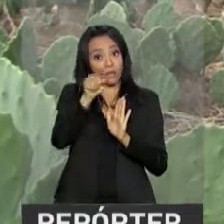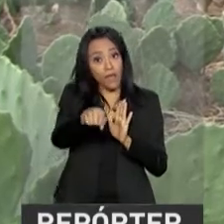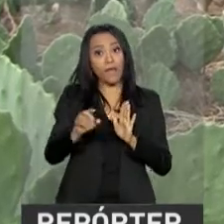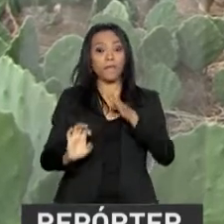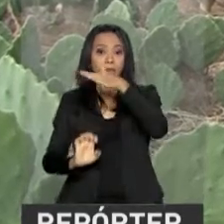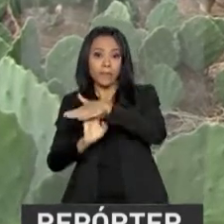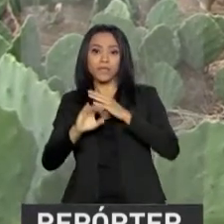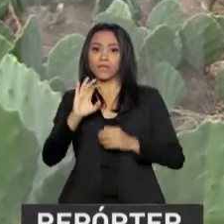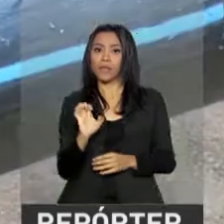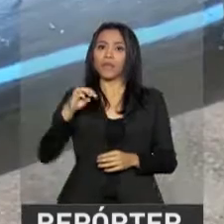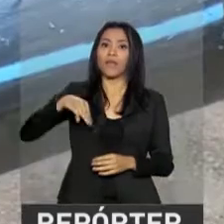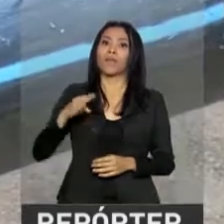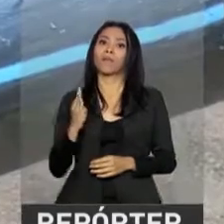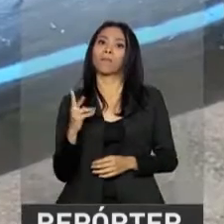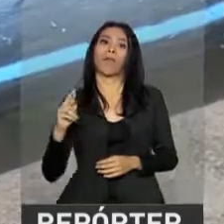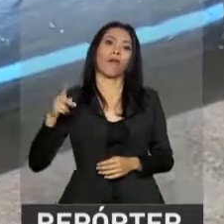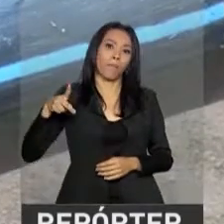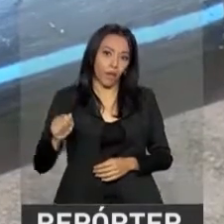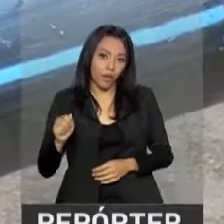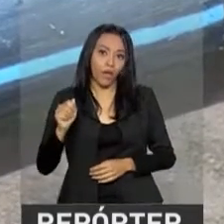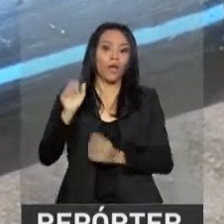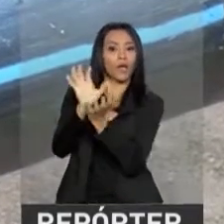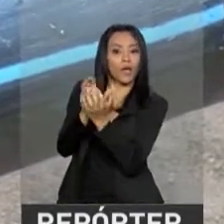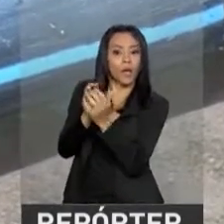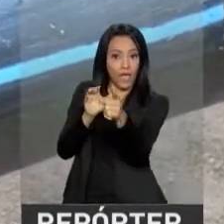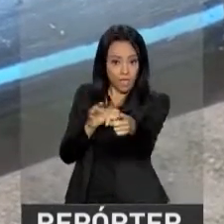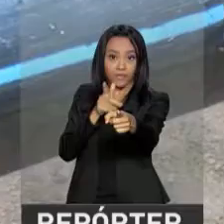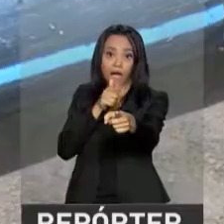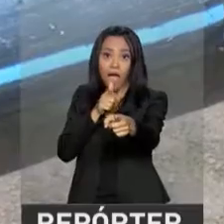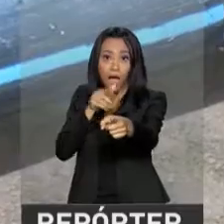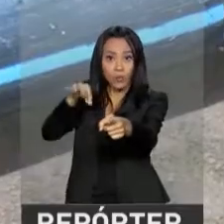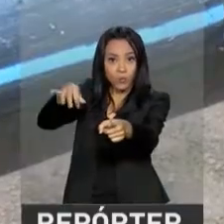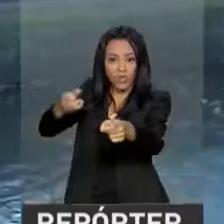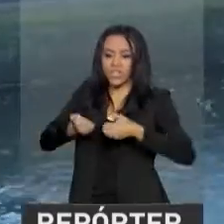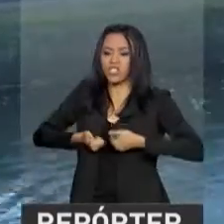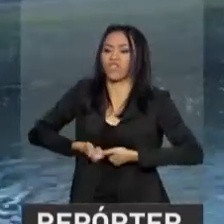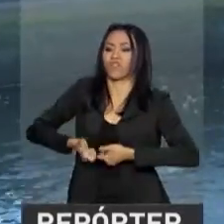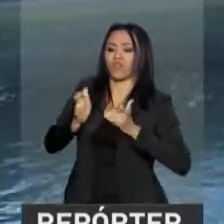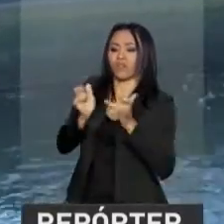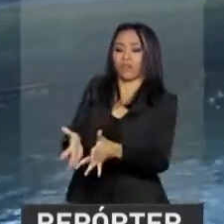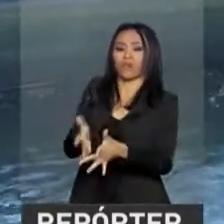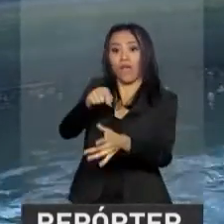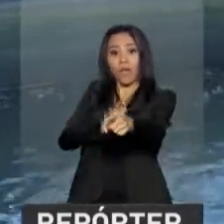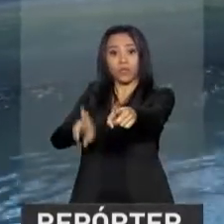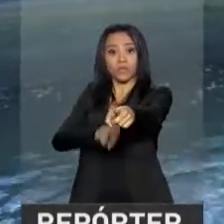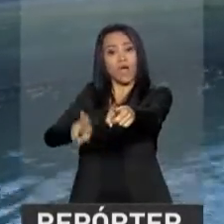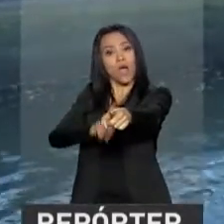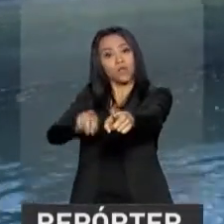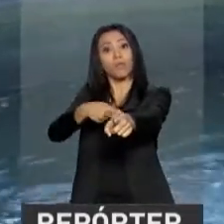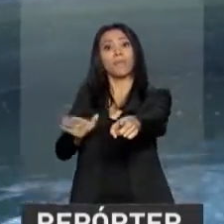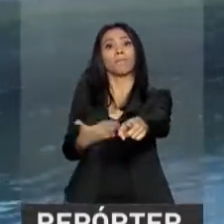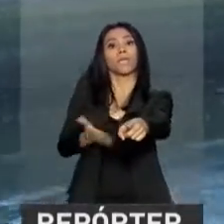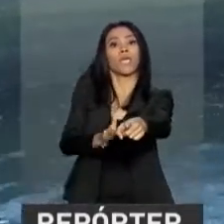semiárido em pernambuco parte da água salobra que seria descartada é usado em tanques para criação de